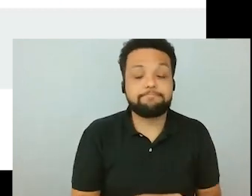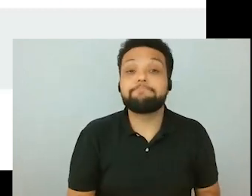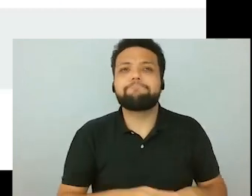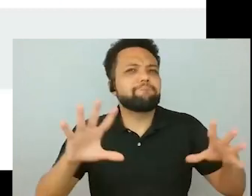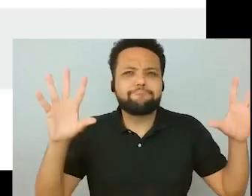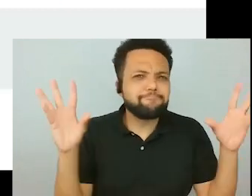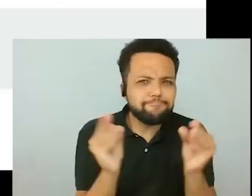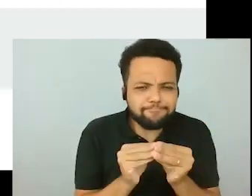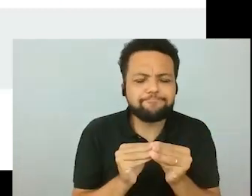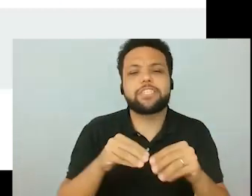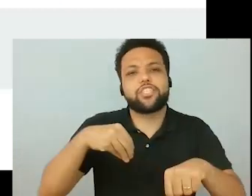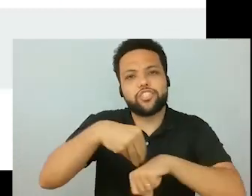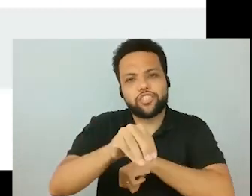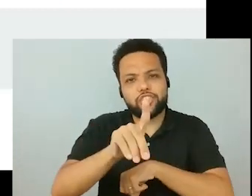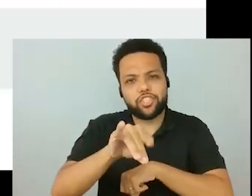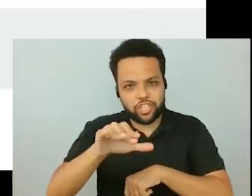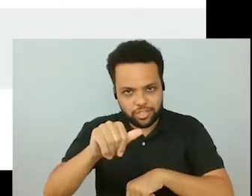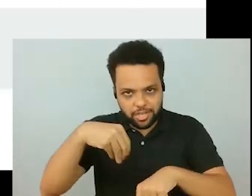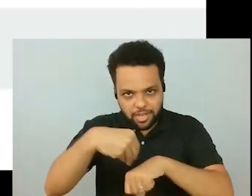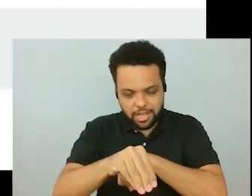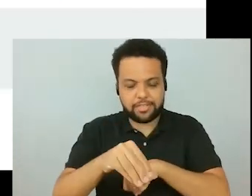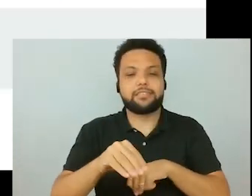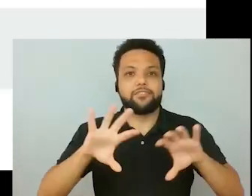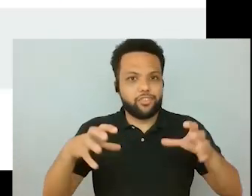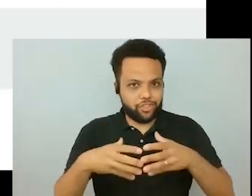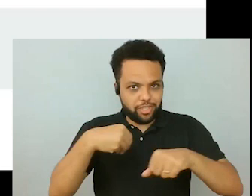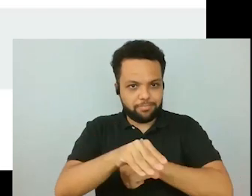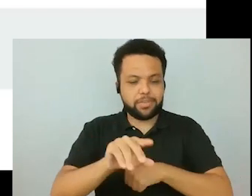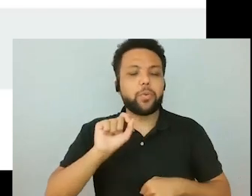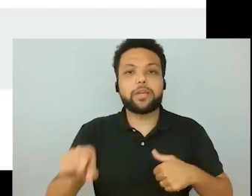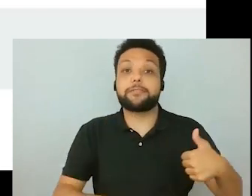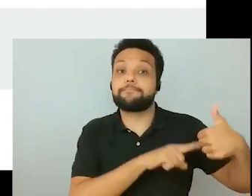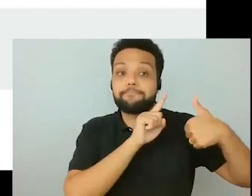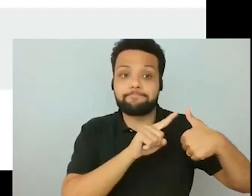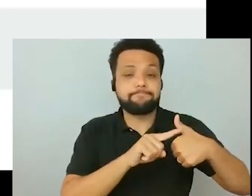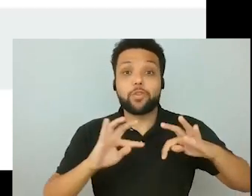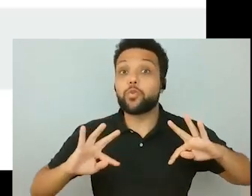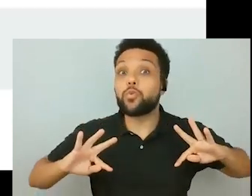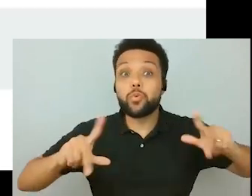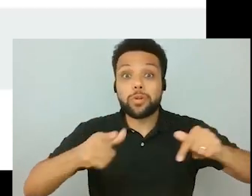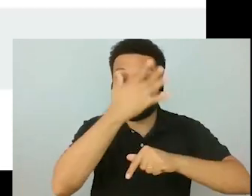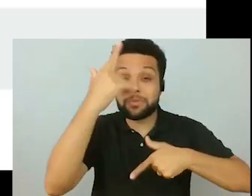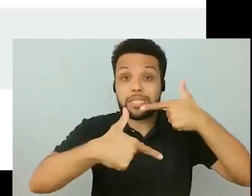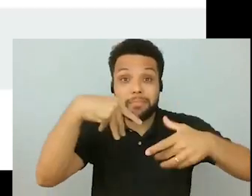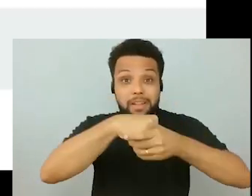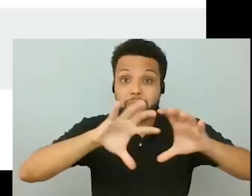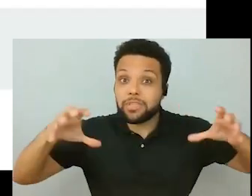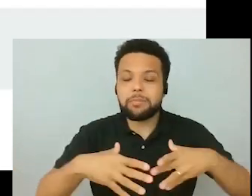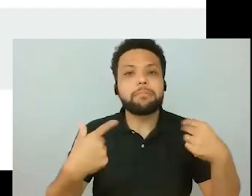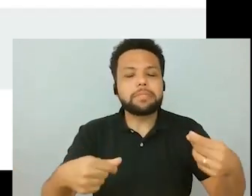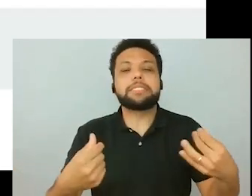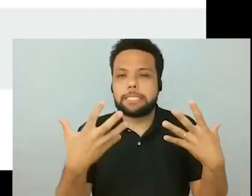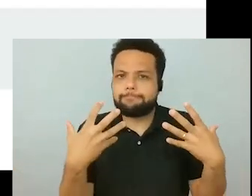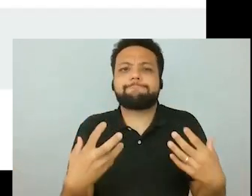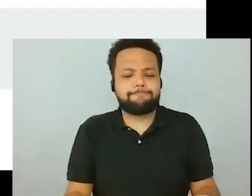as dicas que eu trago para o time, a primeira, todos do time devem abraçar essa abordagem, todos têm que